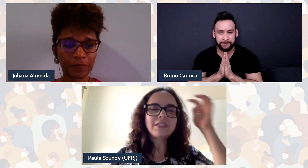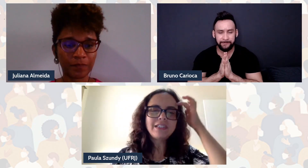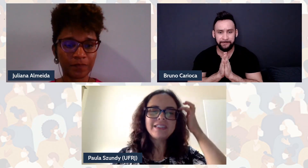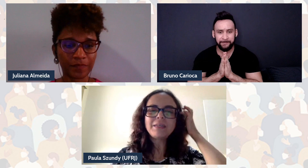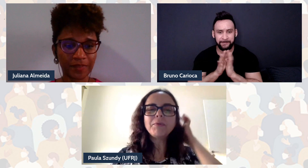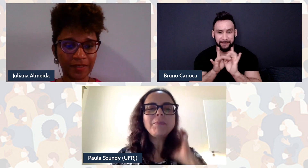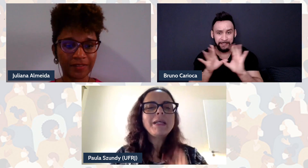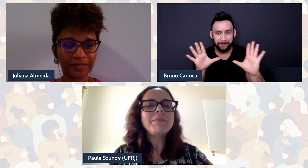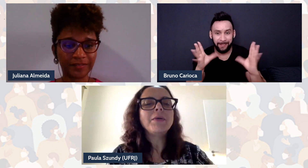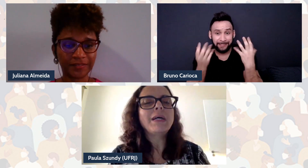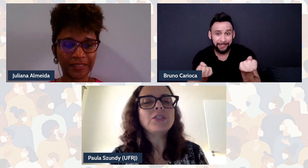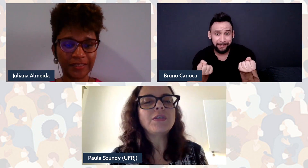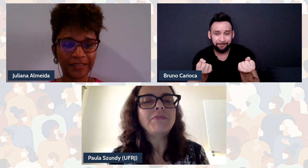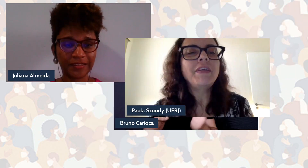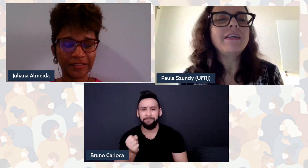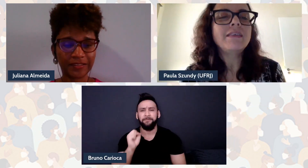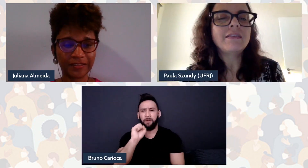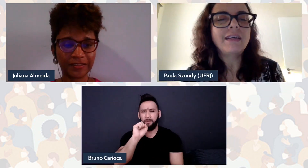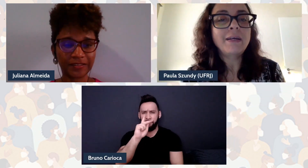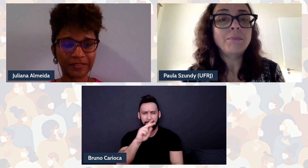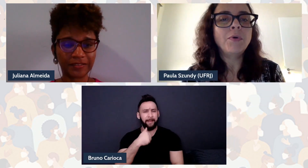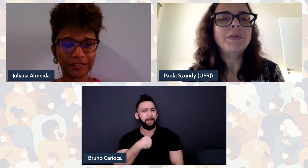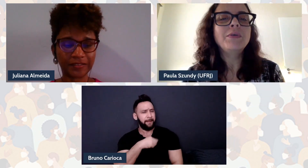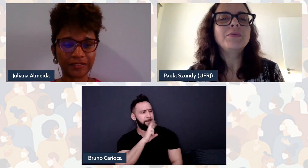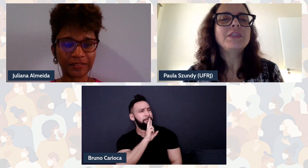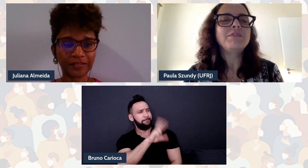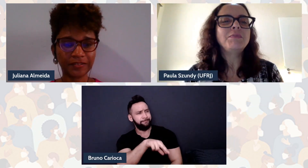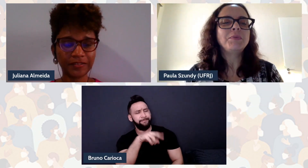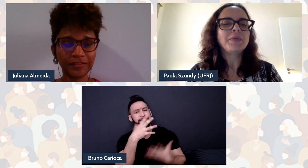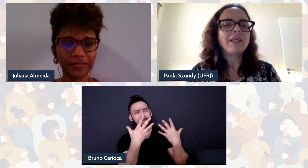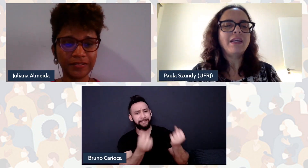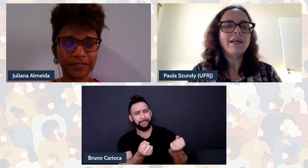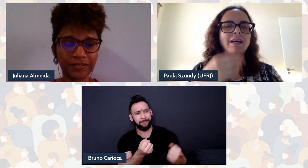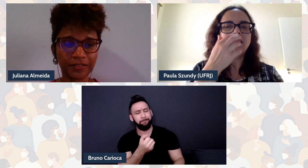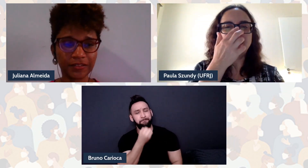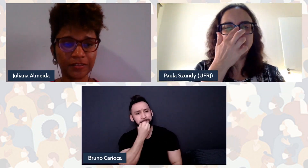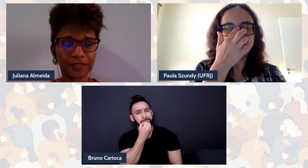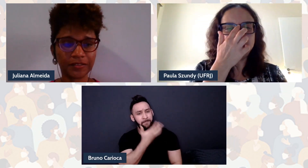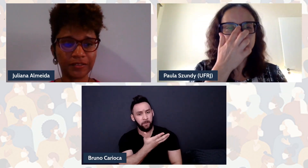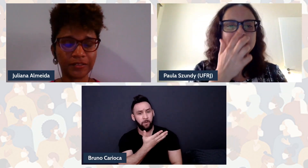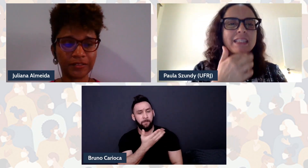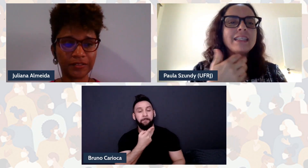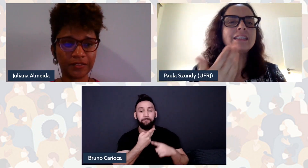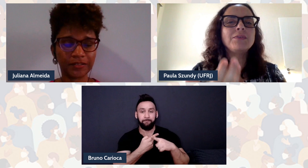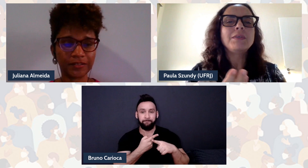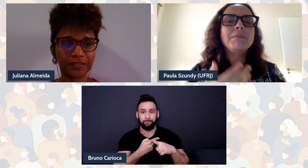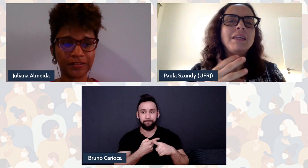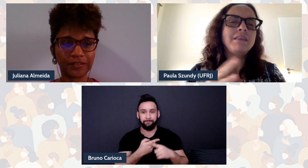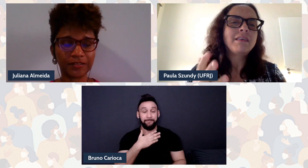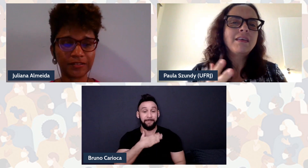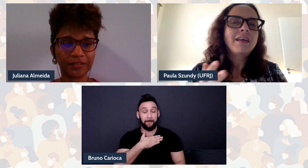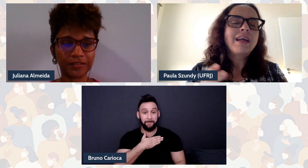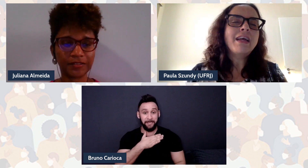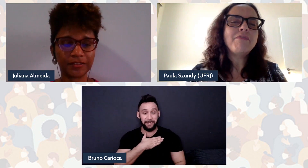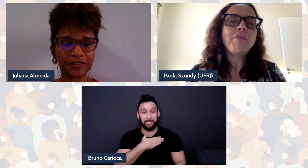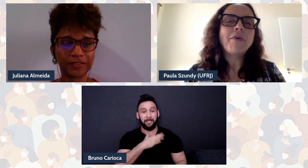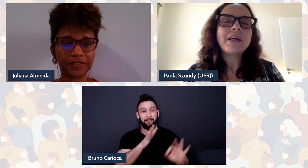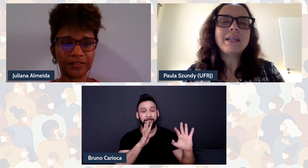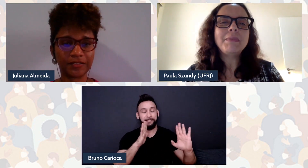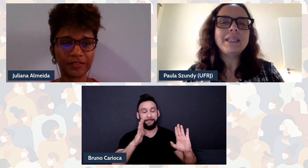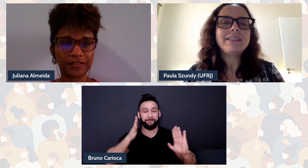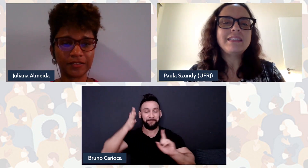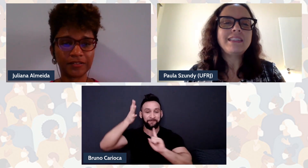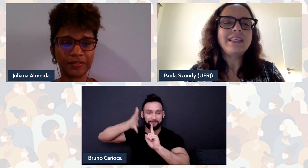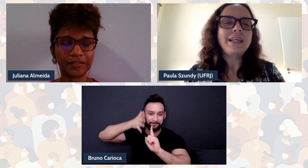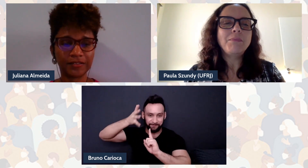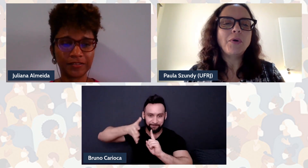Posso sim, sem problema. Eu acho que fica bom, inclusive, porque a minha apresentação também foca